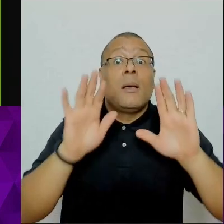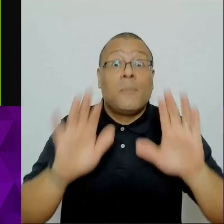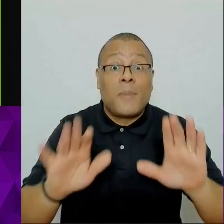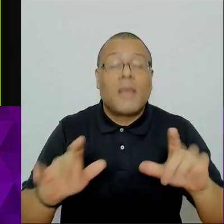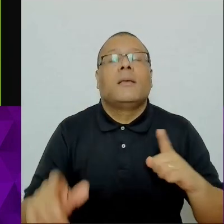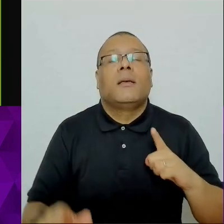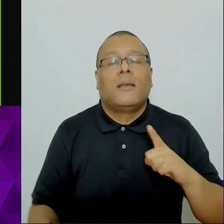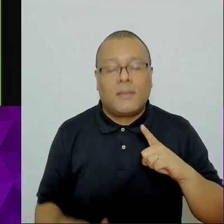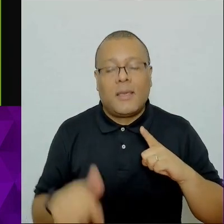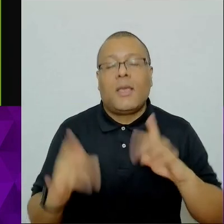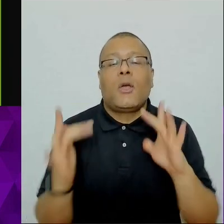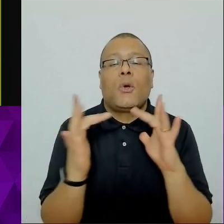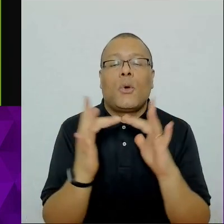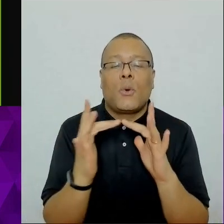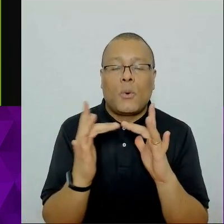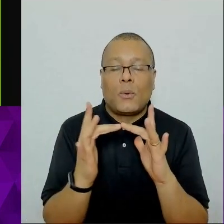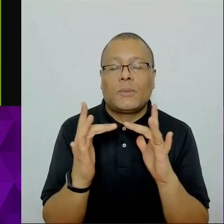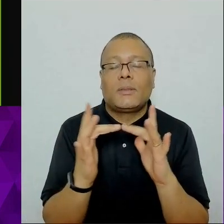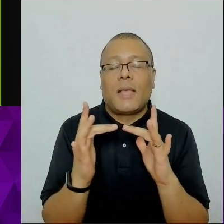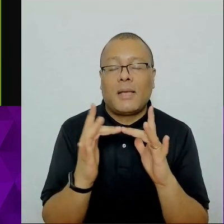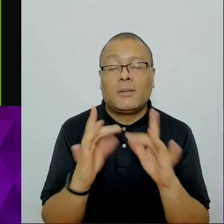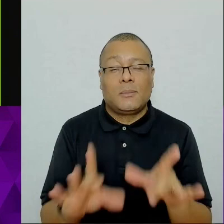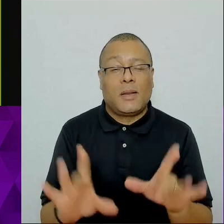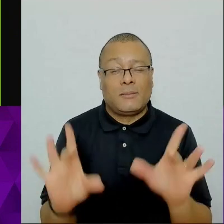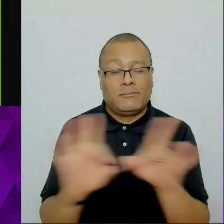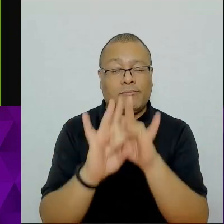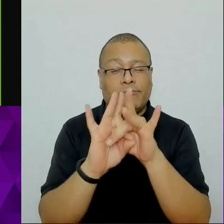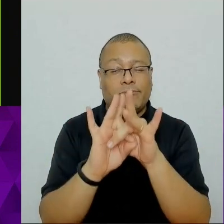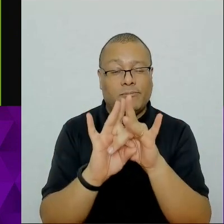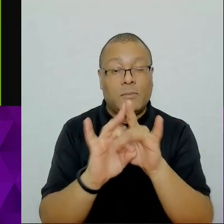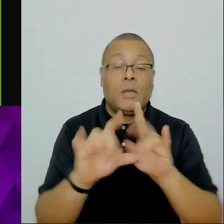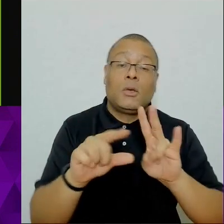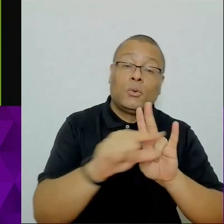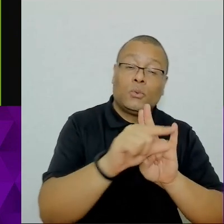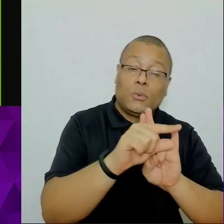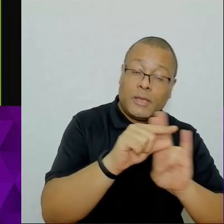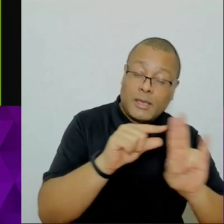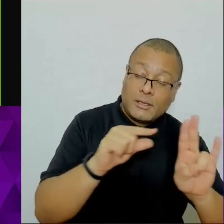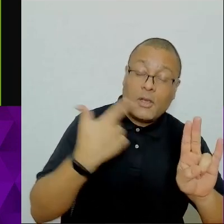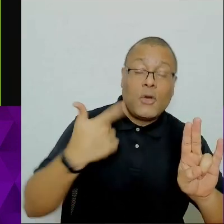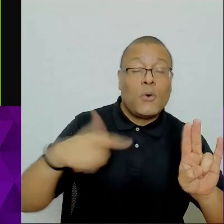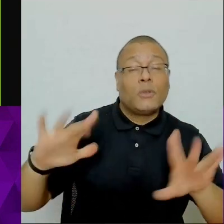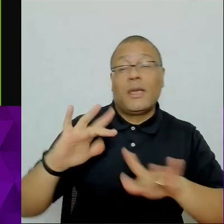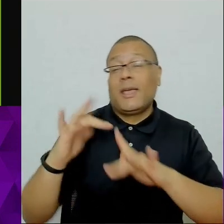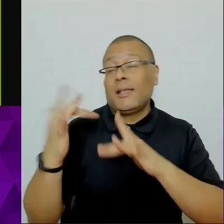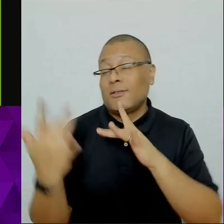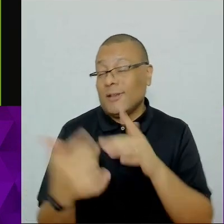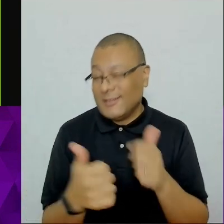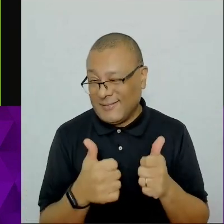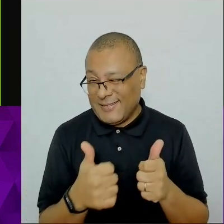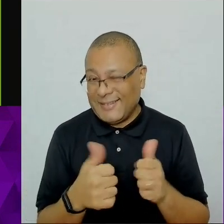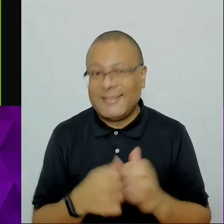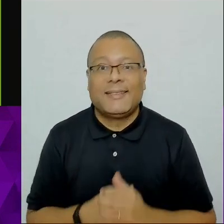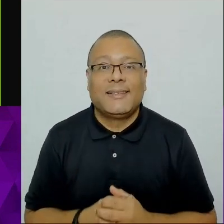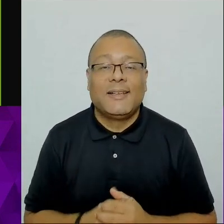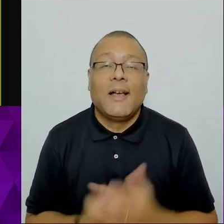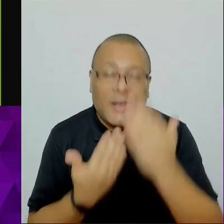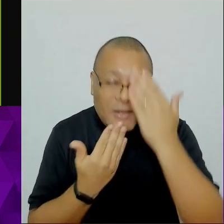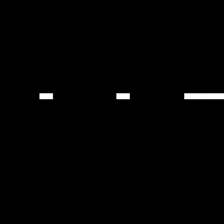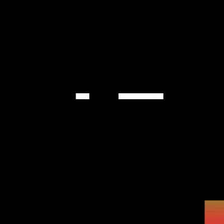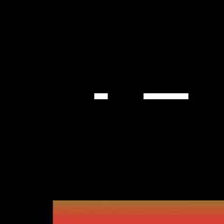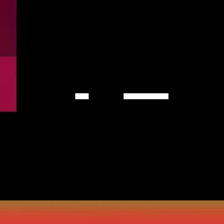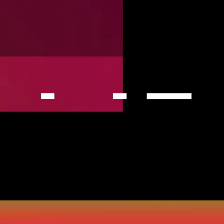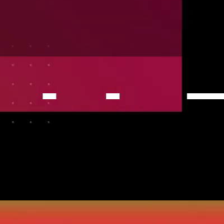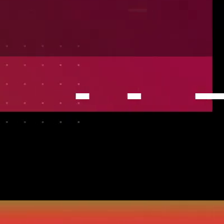tá os nossos contatos para a gente se conectar aí no LinkedIn, em qualquer outra rede social, tá bom? Muito obrigada.